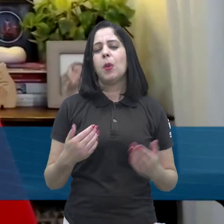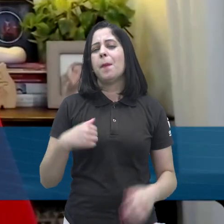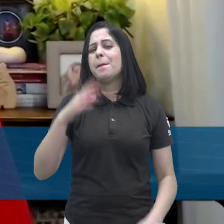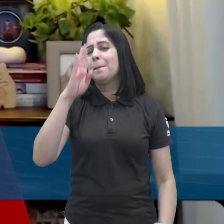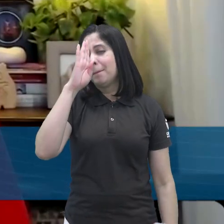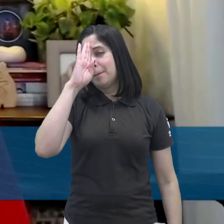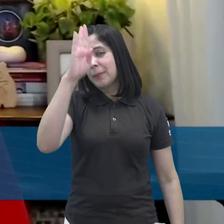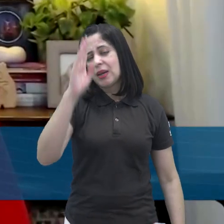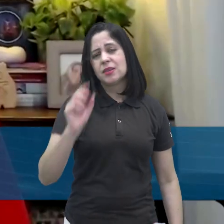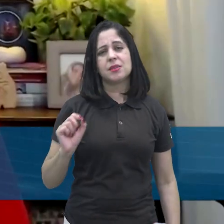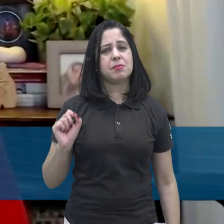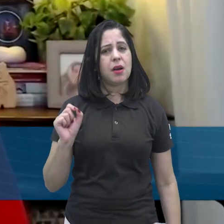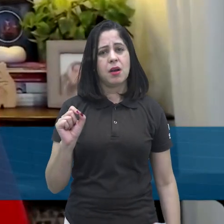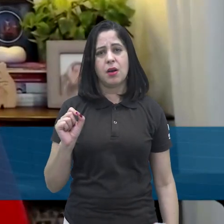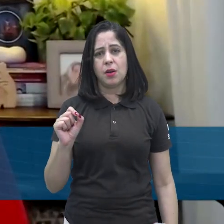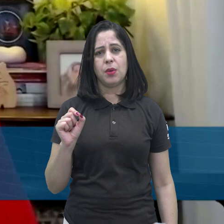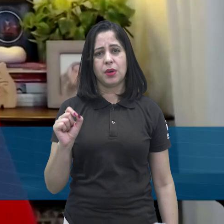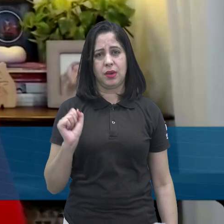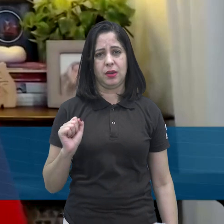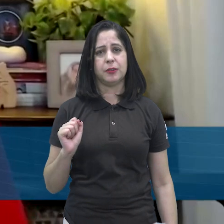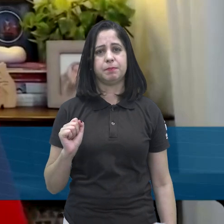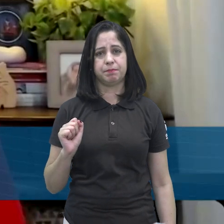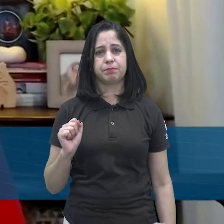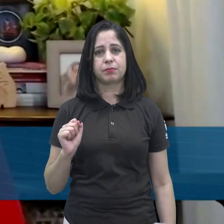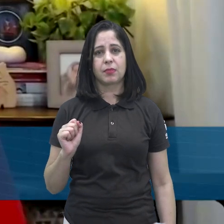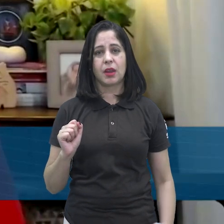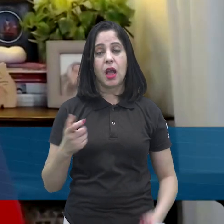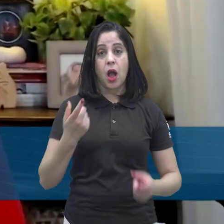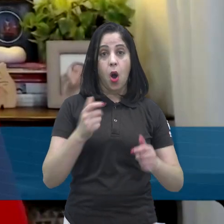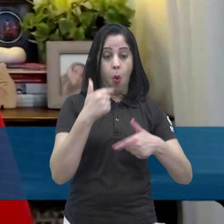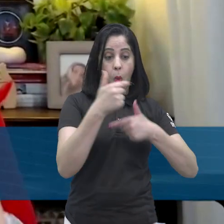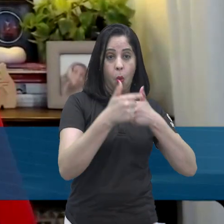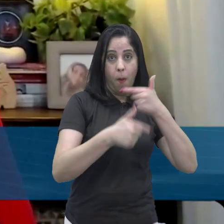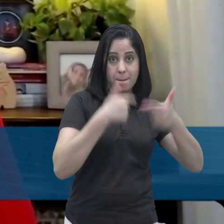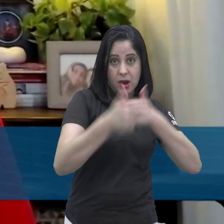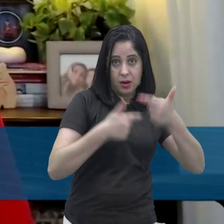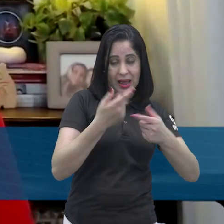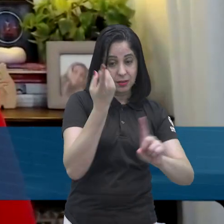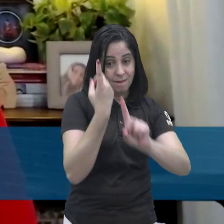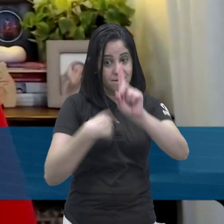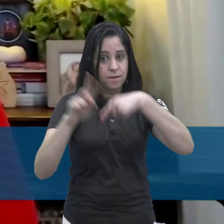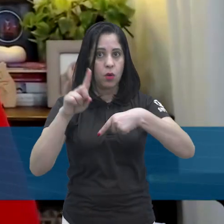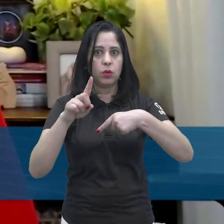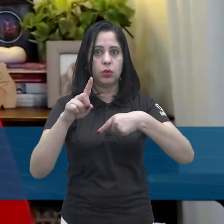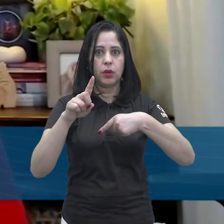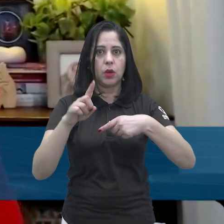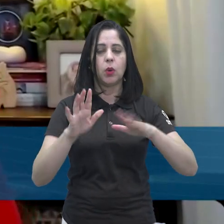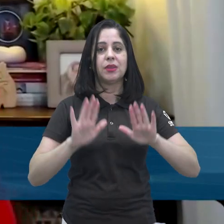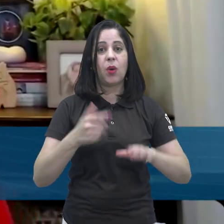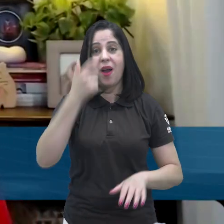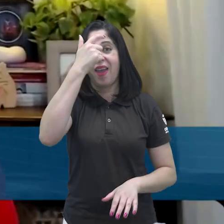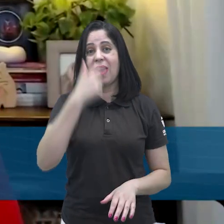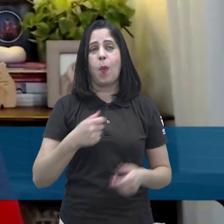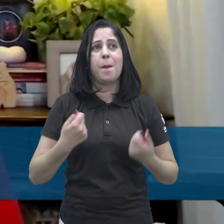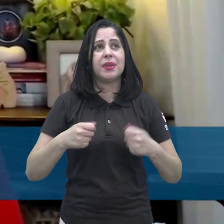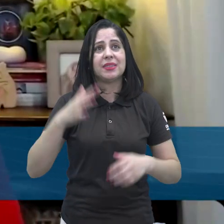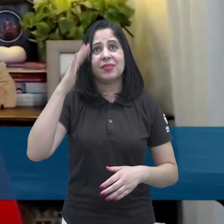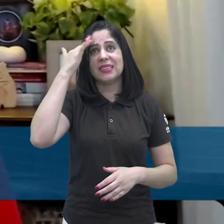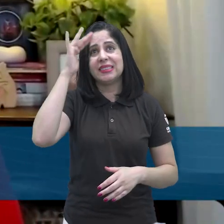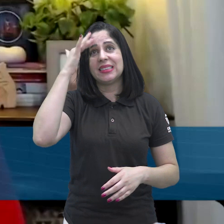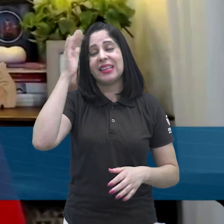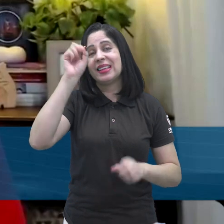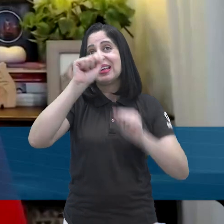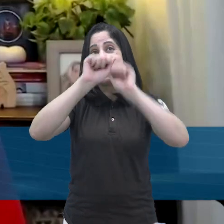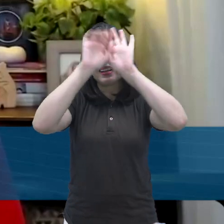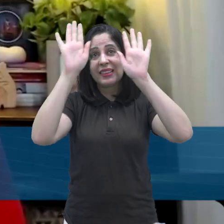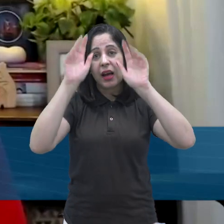ponto principal dessa evolução do mercado de trabalho para mim. É entender que,